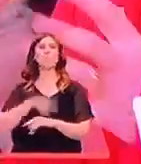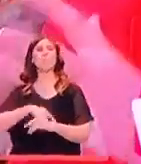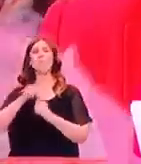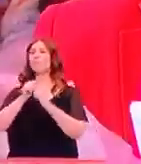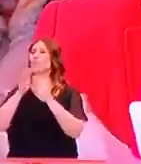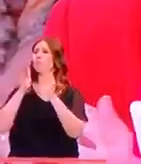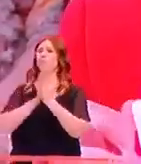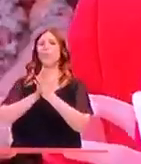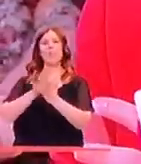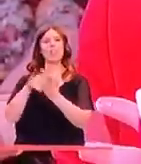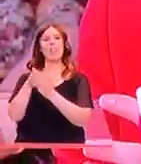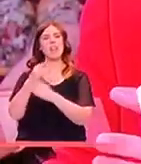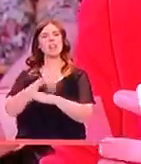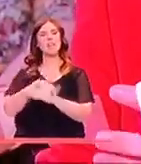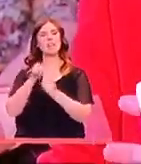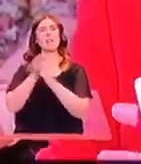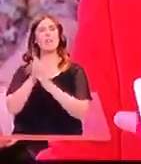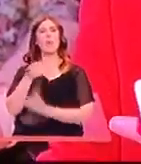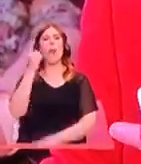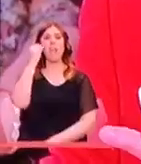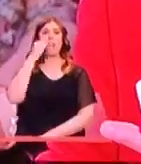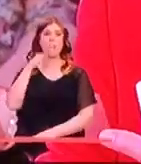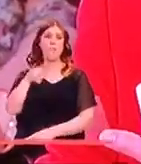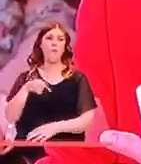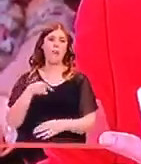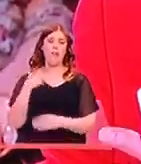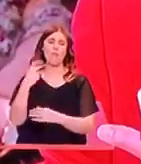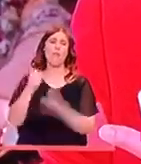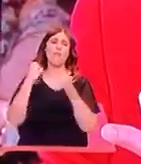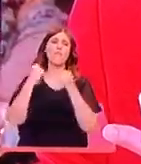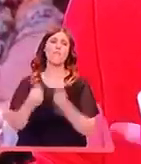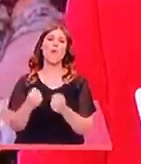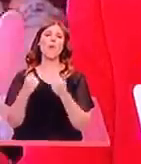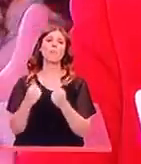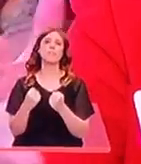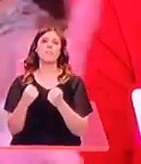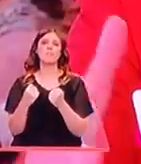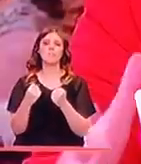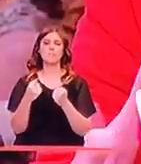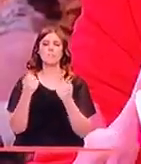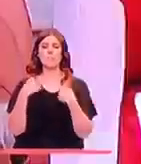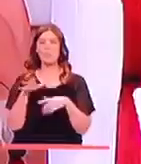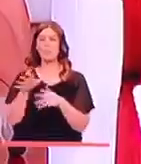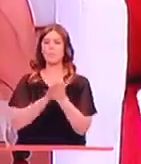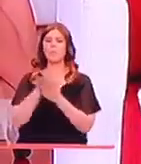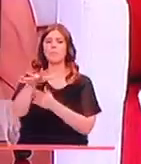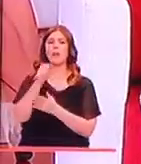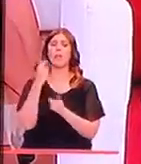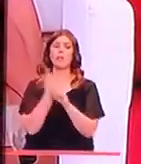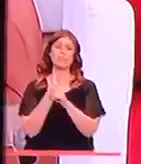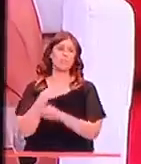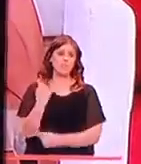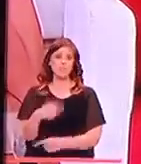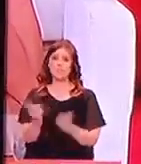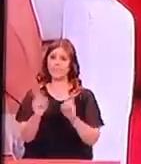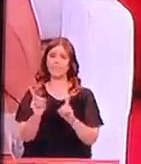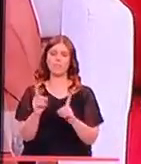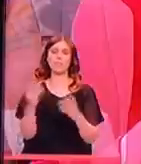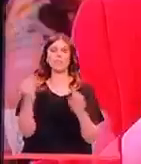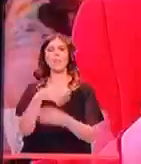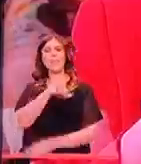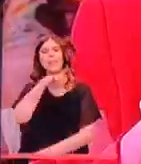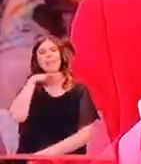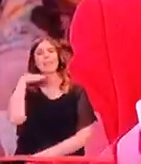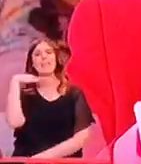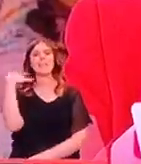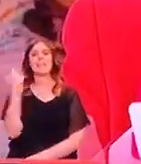dedicar todo o tempo à dor e ela vai ficar muito forte. Temos que ser mais fortes. Eu tenho que buscar o que eu não tenho, que é exatamente a